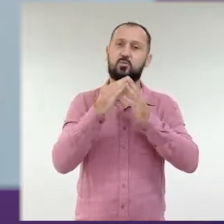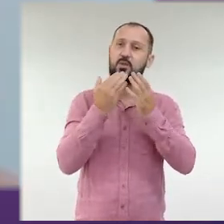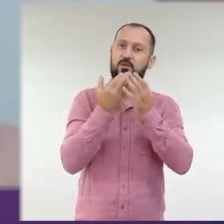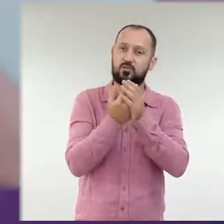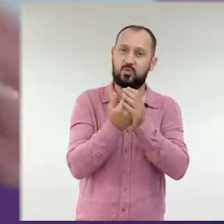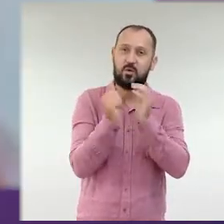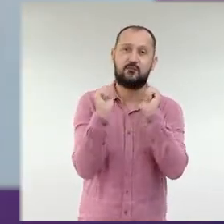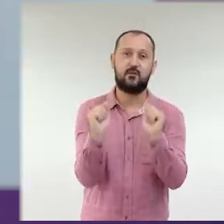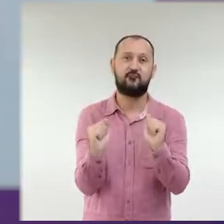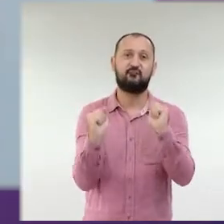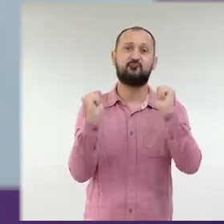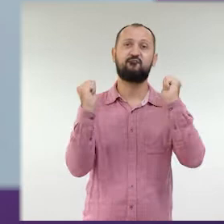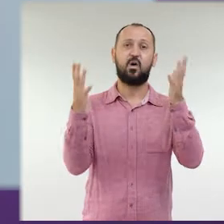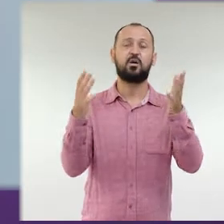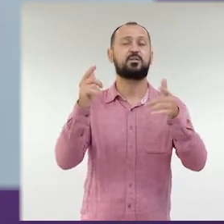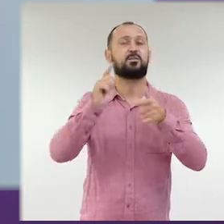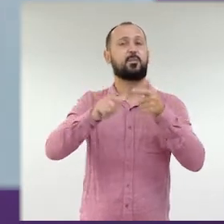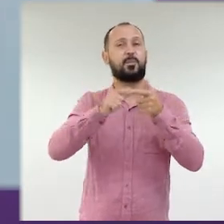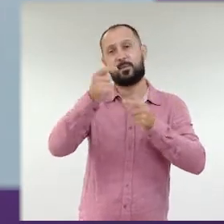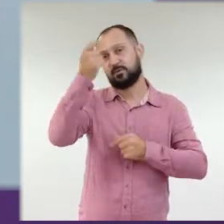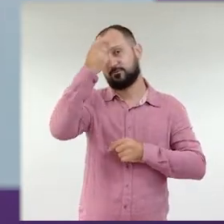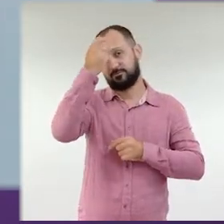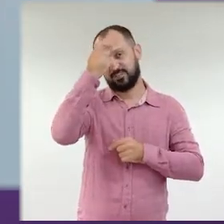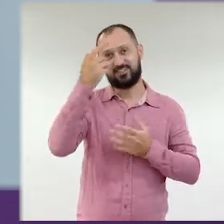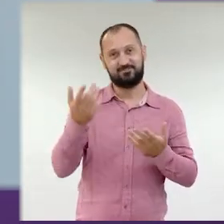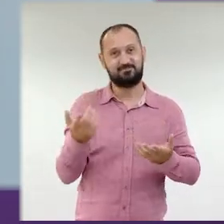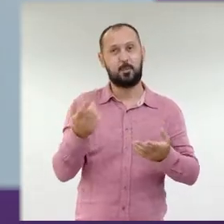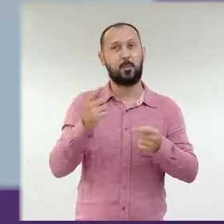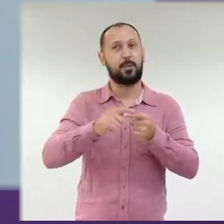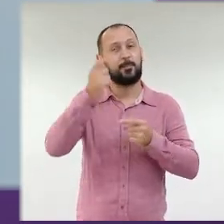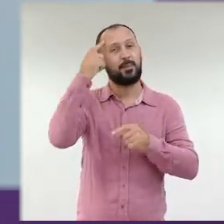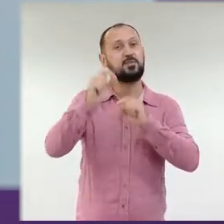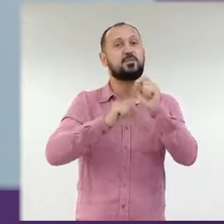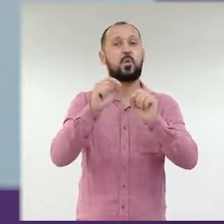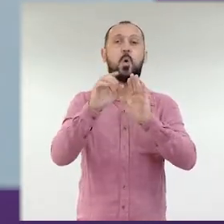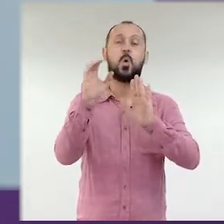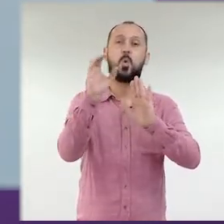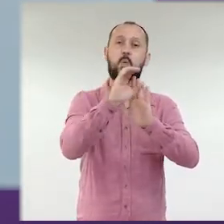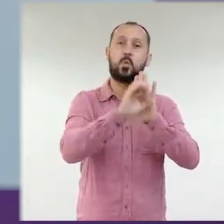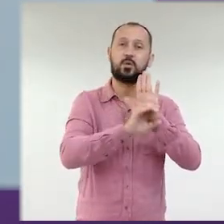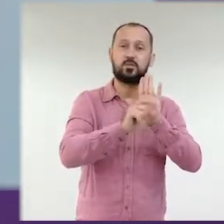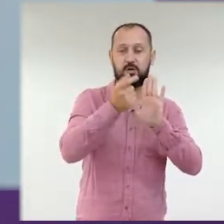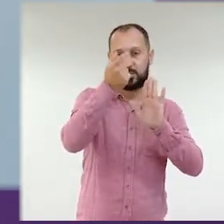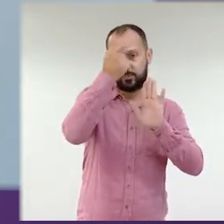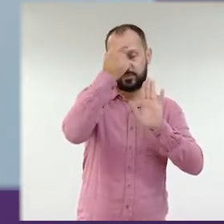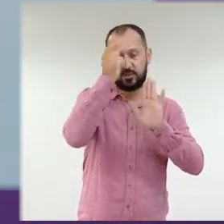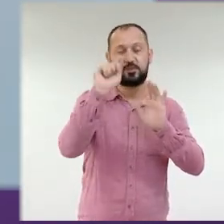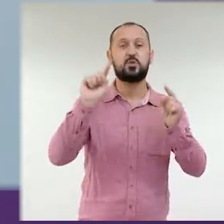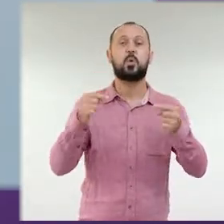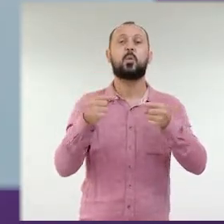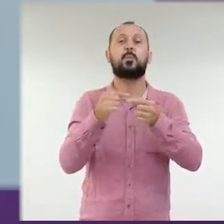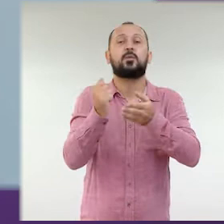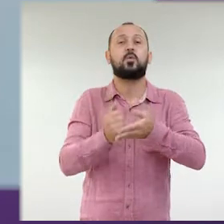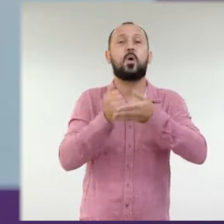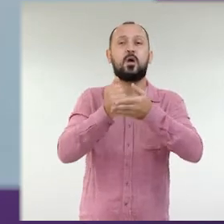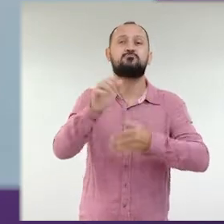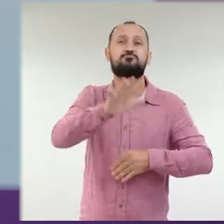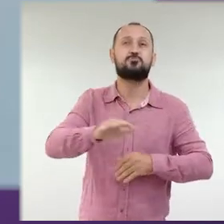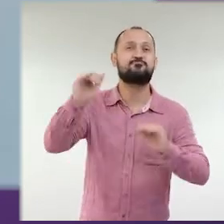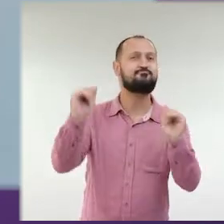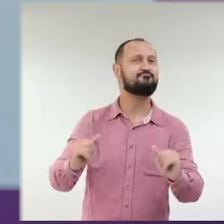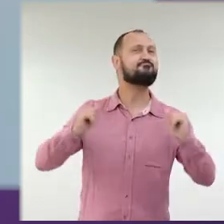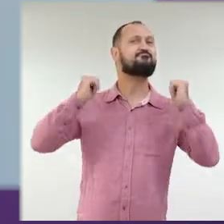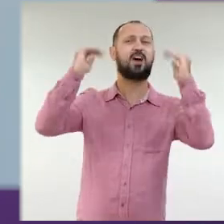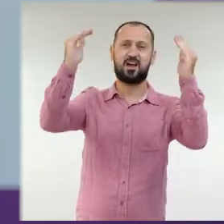que transcendem as questões cognitivas, porque nós acreditamos que os conteúdos cognitivos, eles estão a serviço de algo